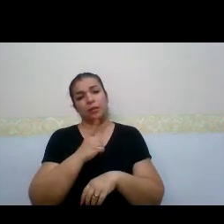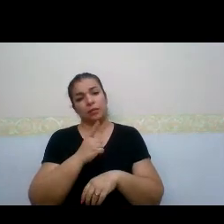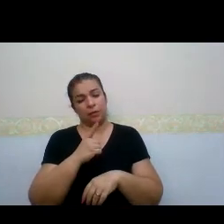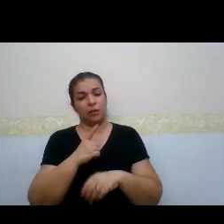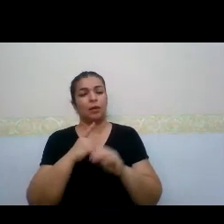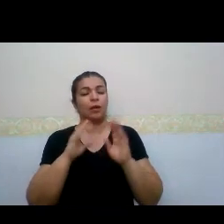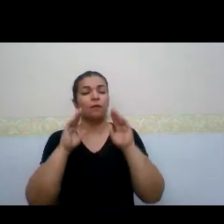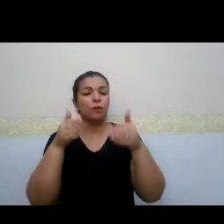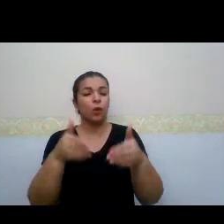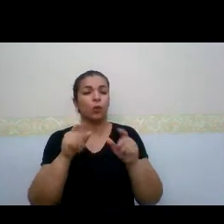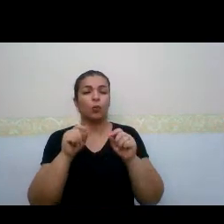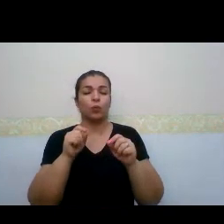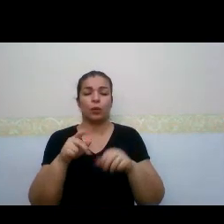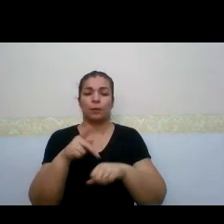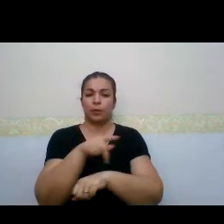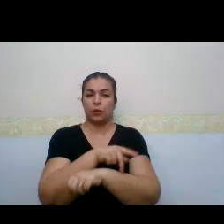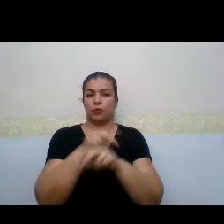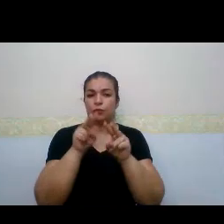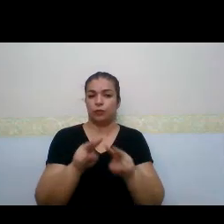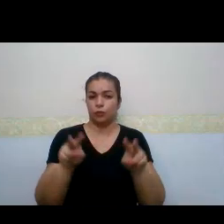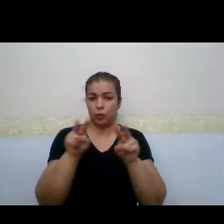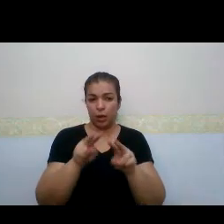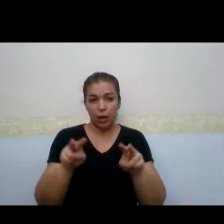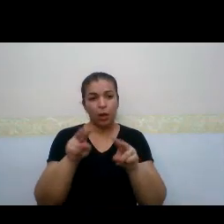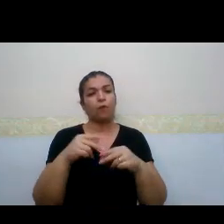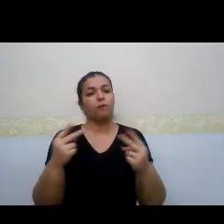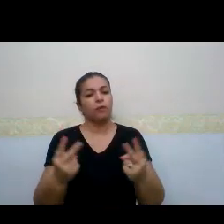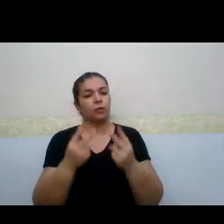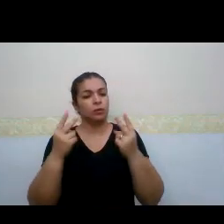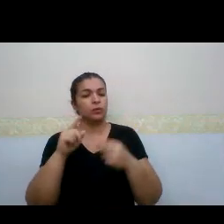prioridade à pedagogia visual, valorizando a cultura